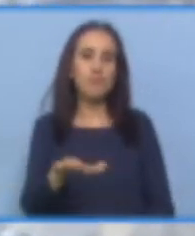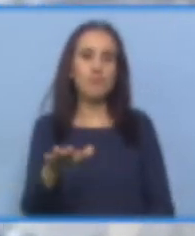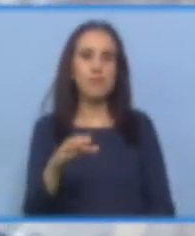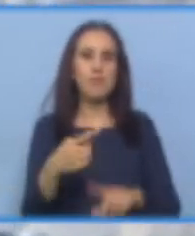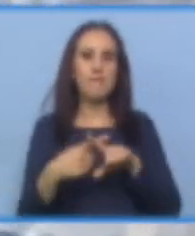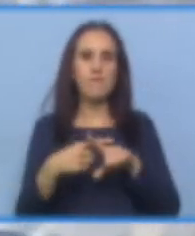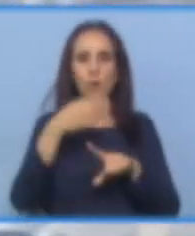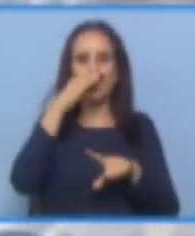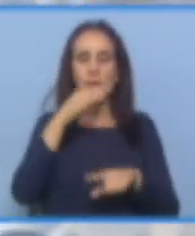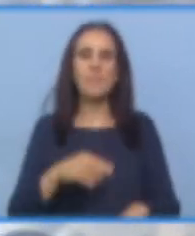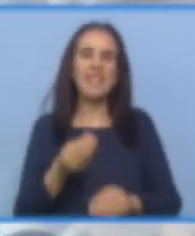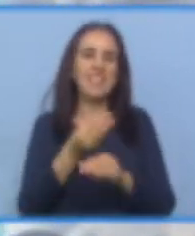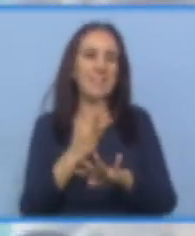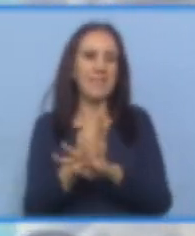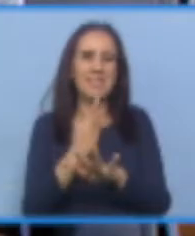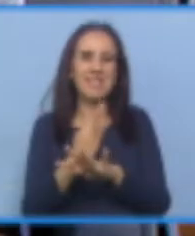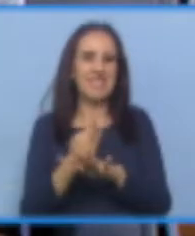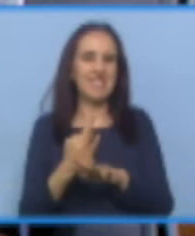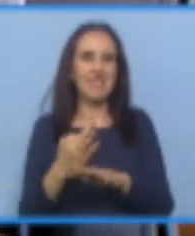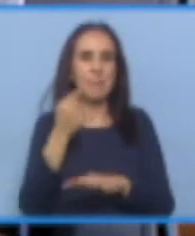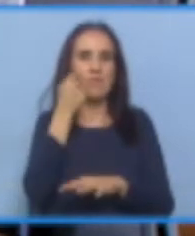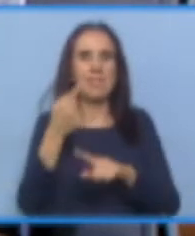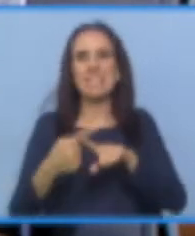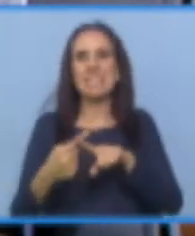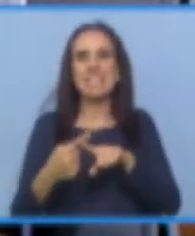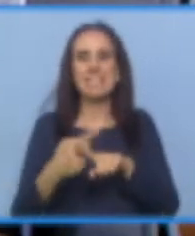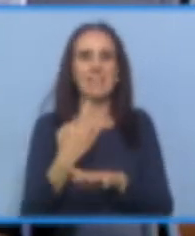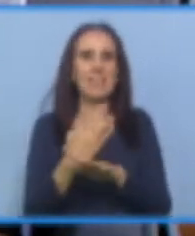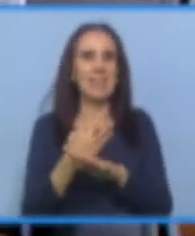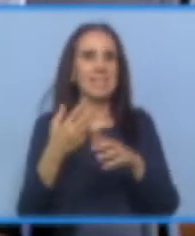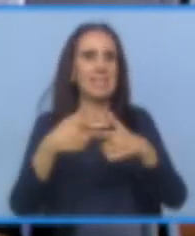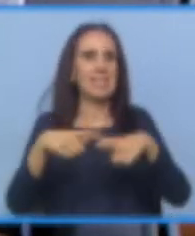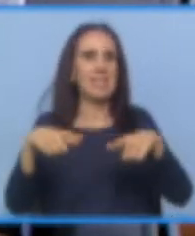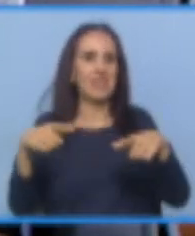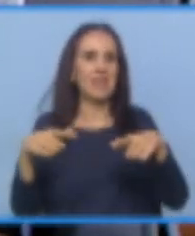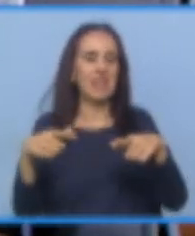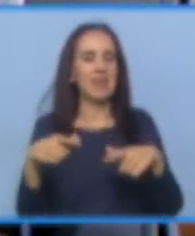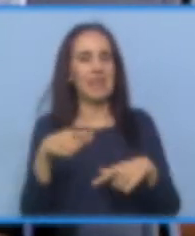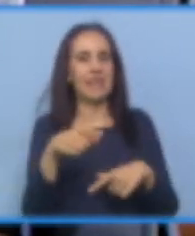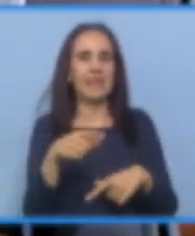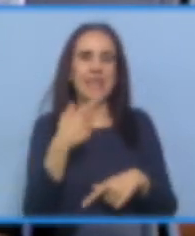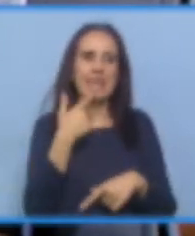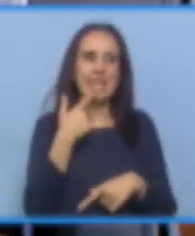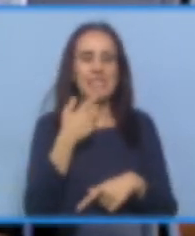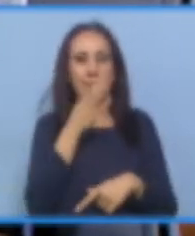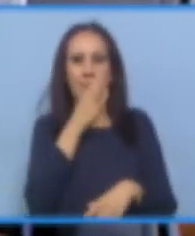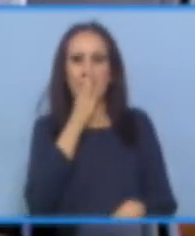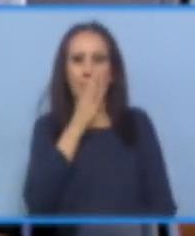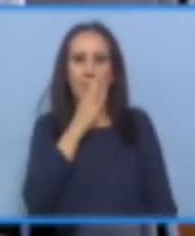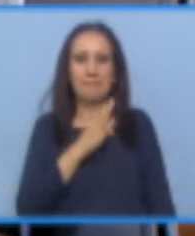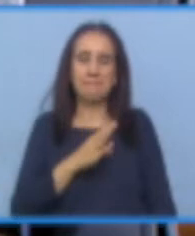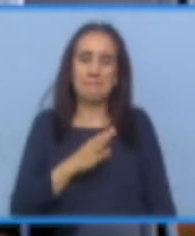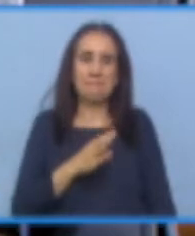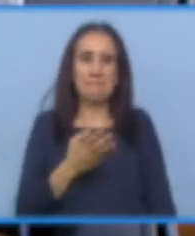crianças é a festa, não é? Entusiasmo pela viagem, exatamente, pela festa, pela língua, não é? Vão treinando o seu inglês e se calhar não